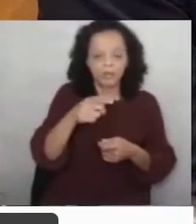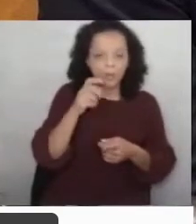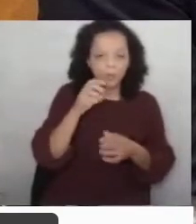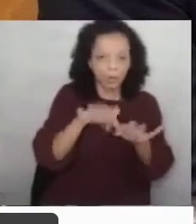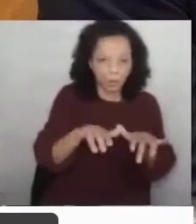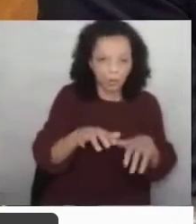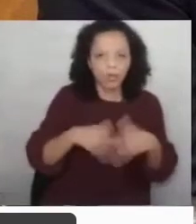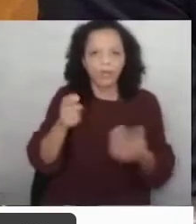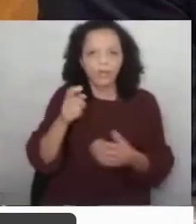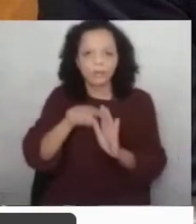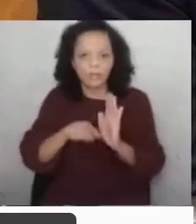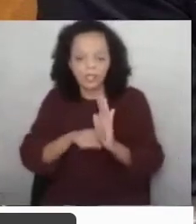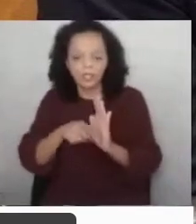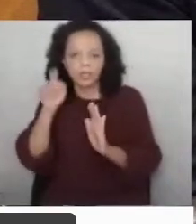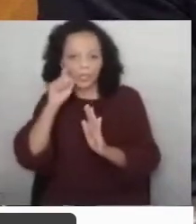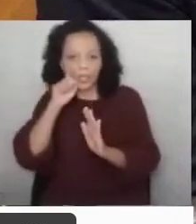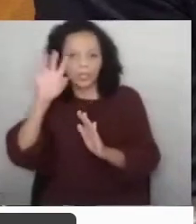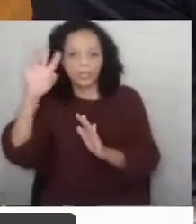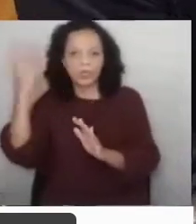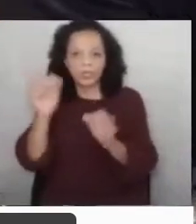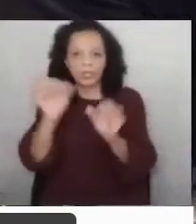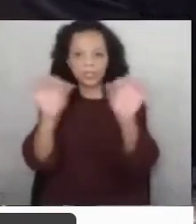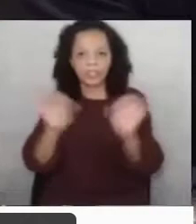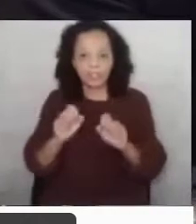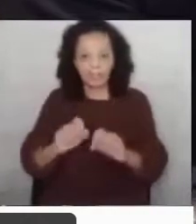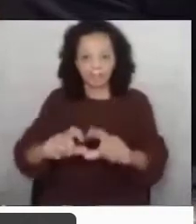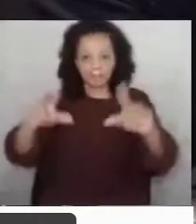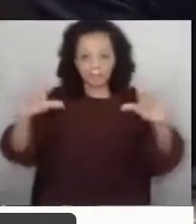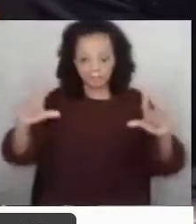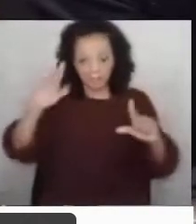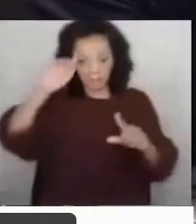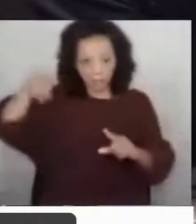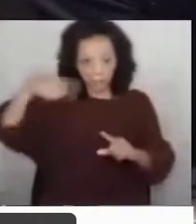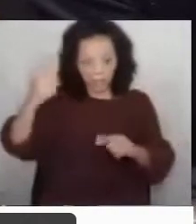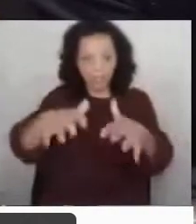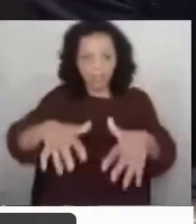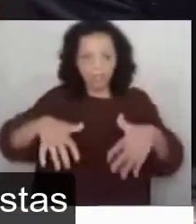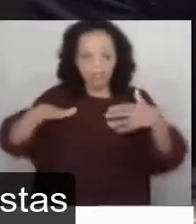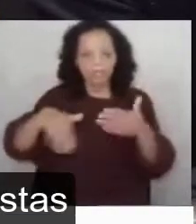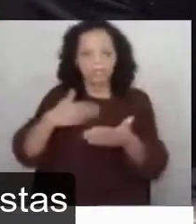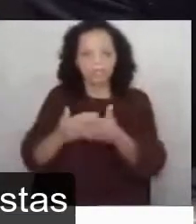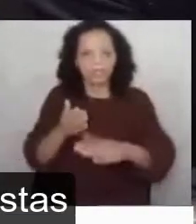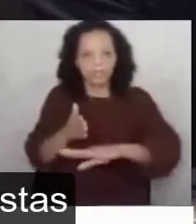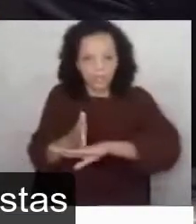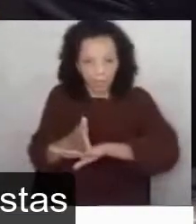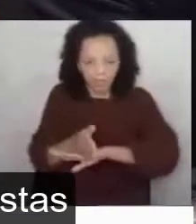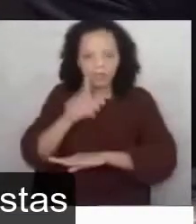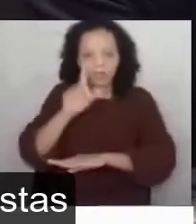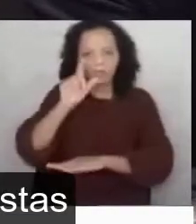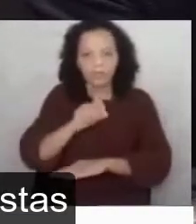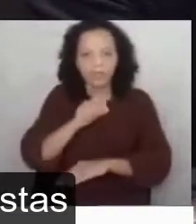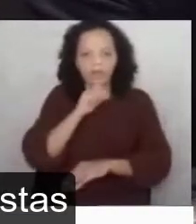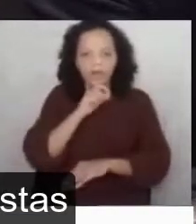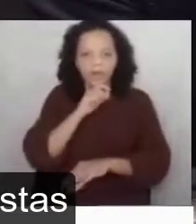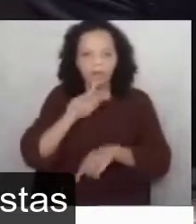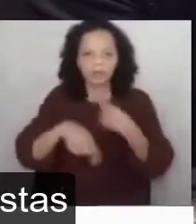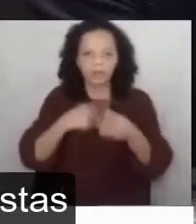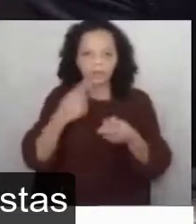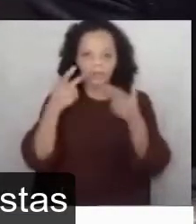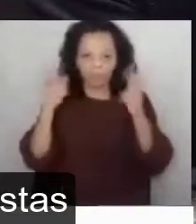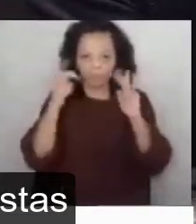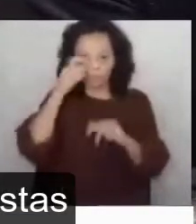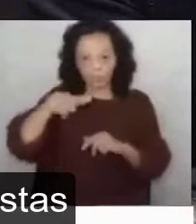está efetuar login no seu sistema sabendo que estas assembleias estão sendo transmitidas em directo e que ficarão disponíveis para o público